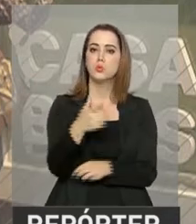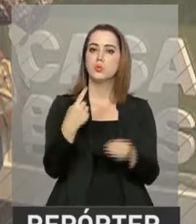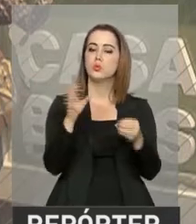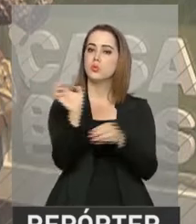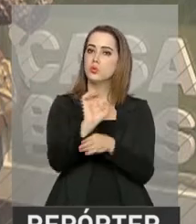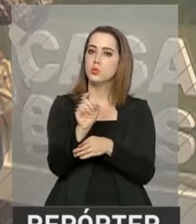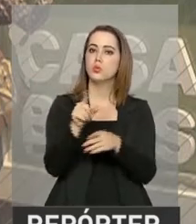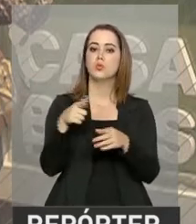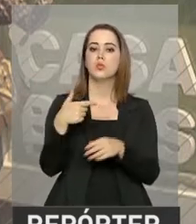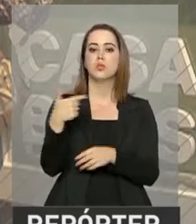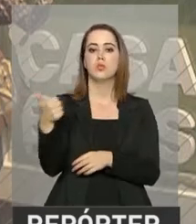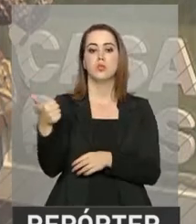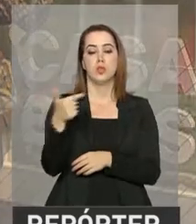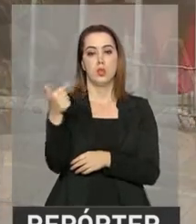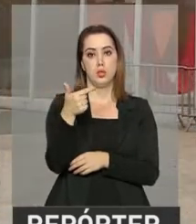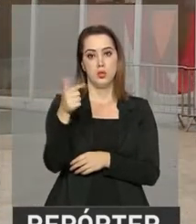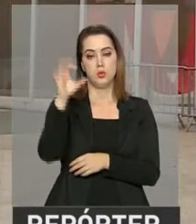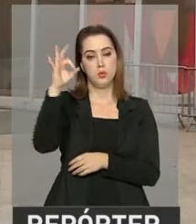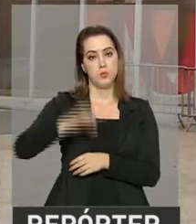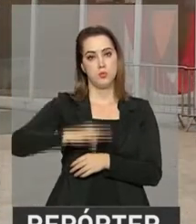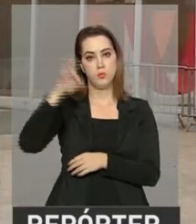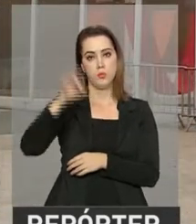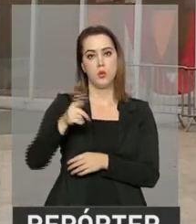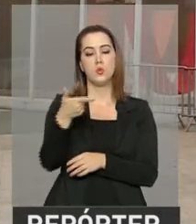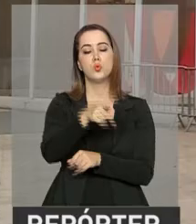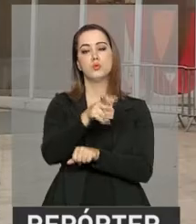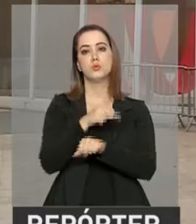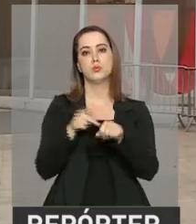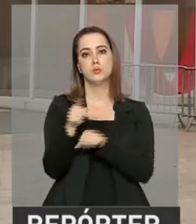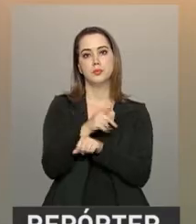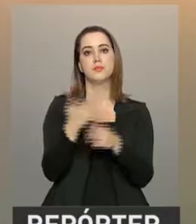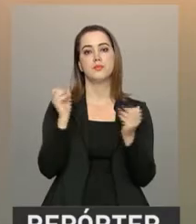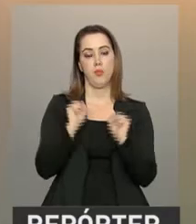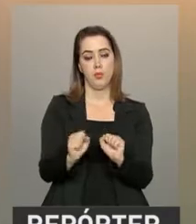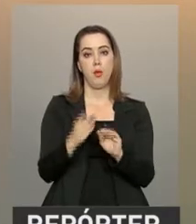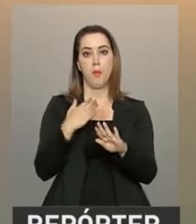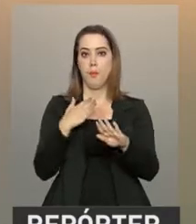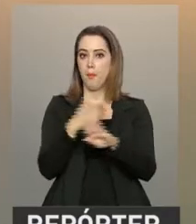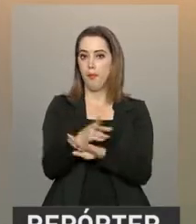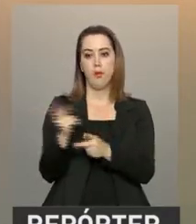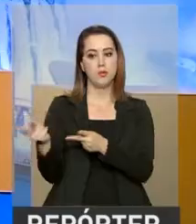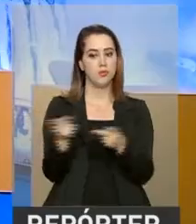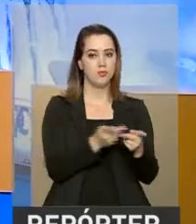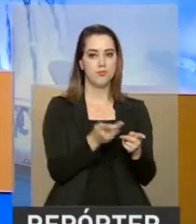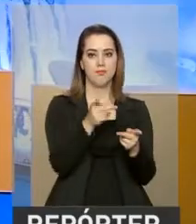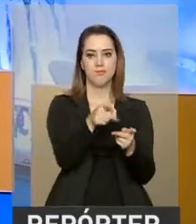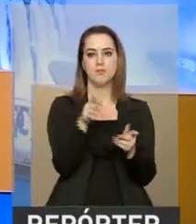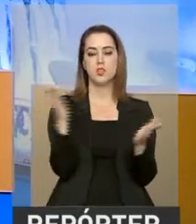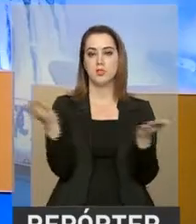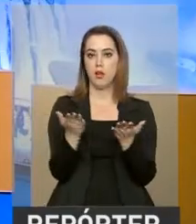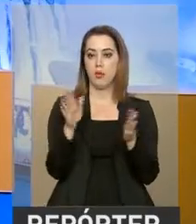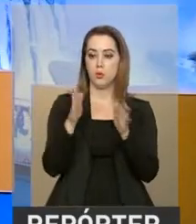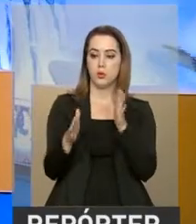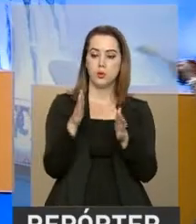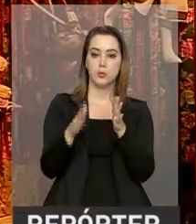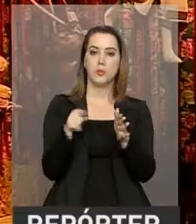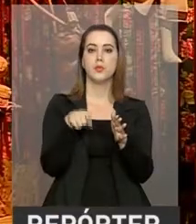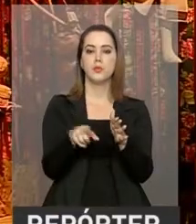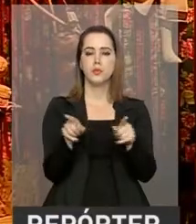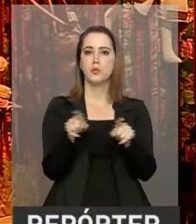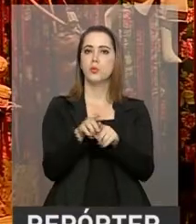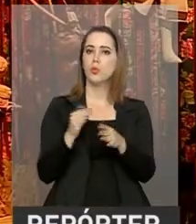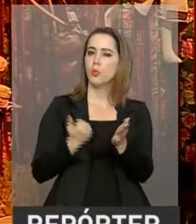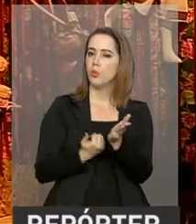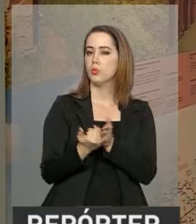eram estrangeiros. E ainda dá tempo de visitar. No período entre os Jogos Olímpicos e Paralímpicos, a Casa